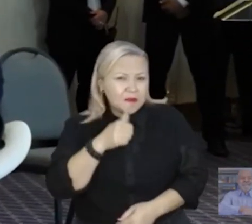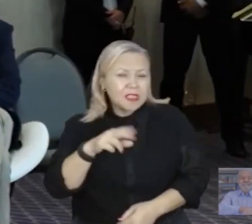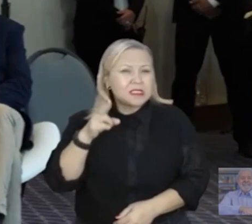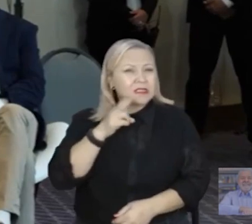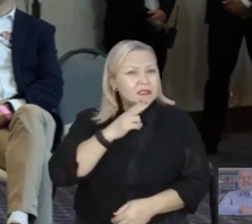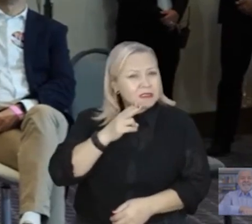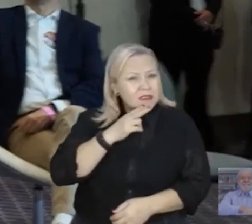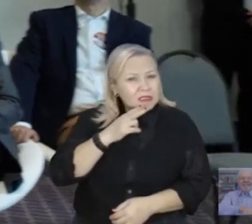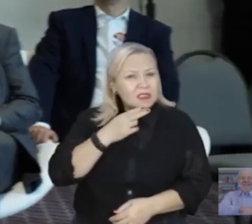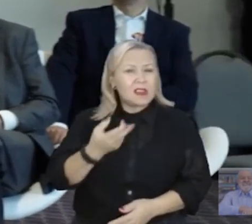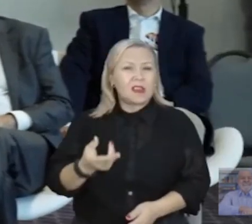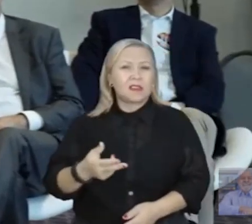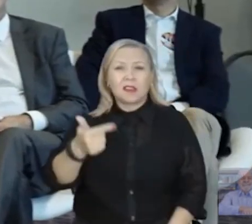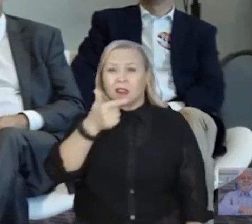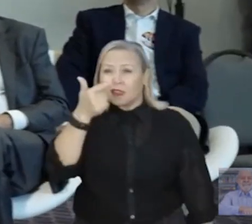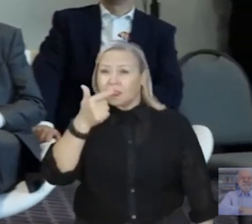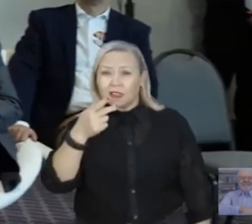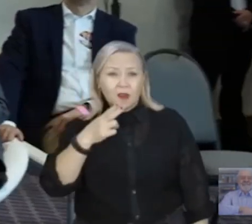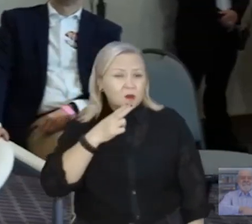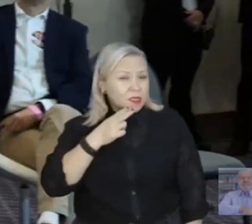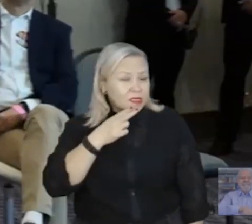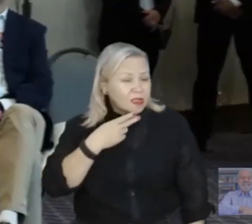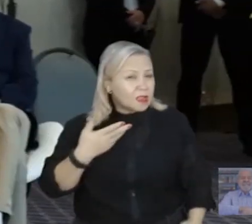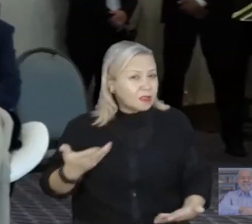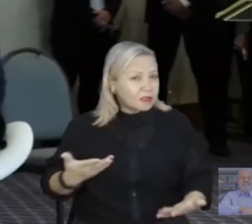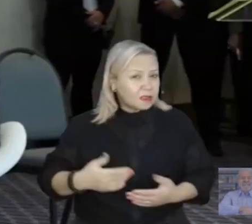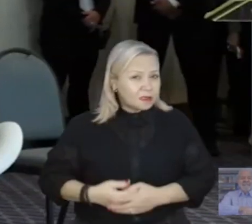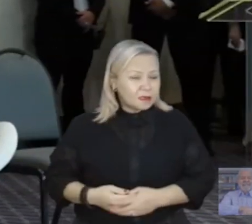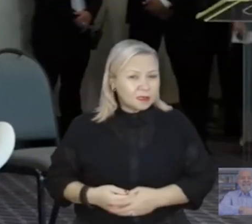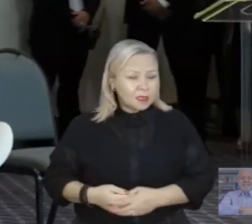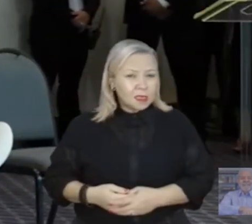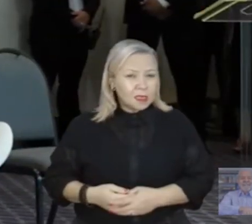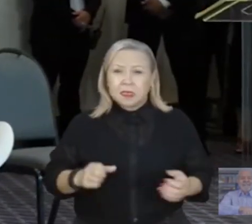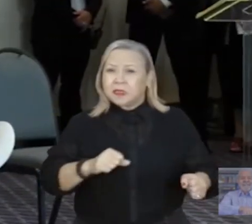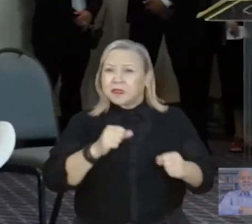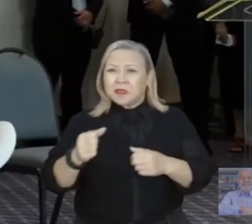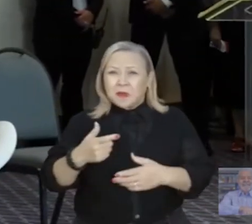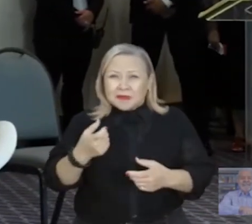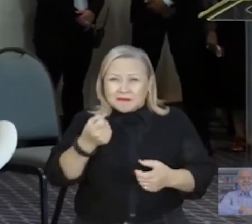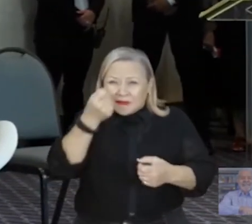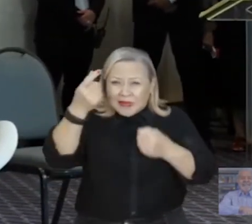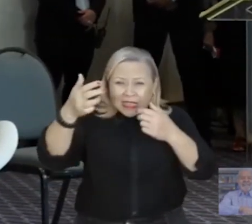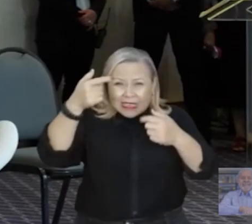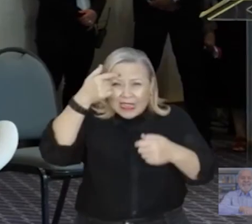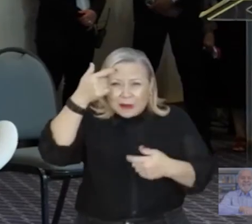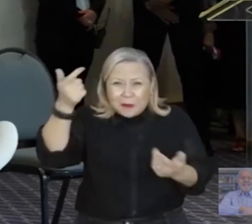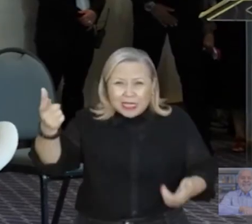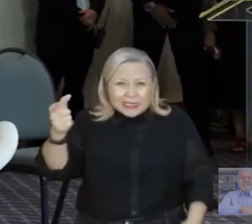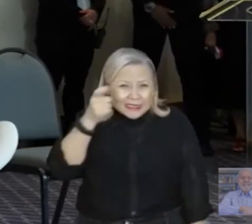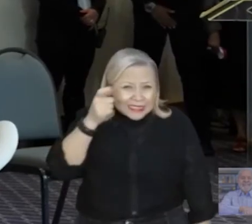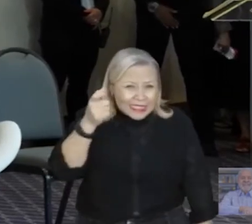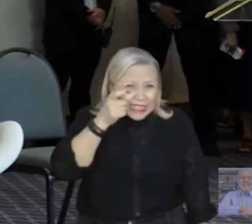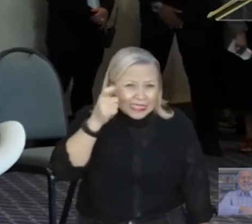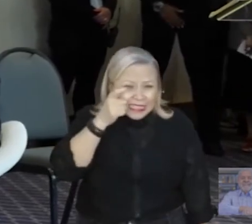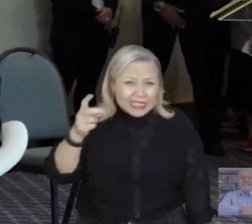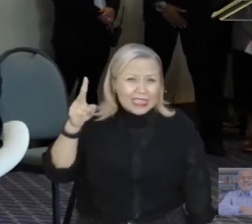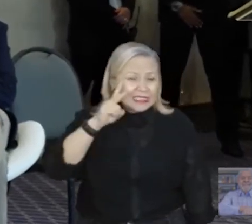bisneta. Só pode ter saído da cabeça de Satanás a história